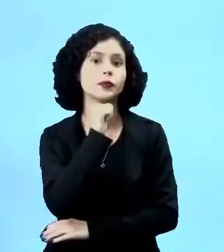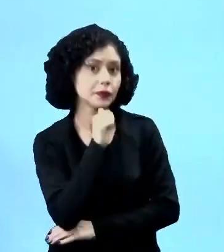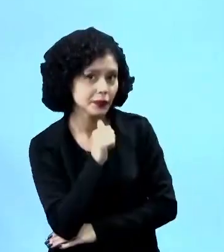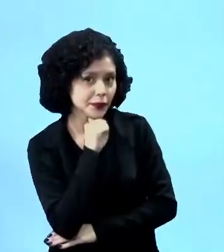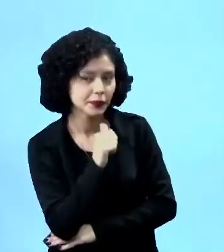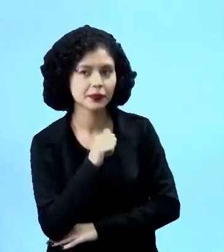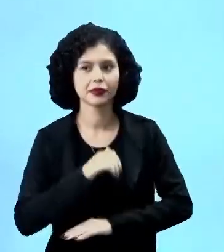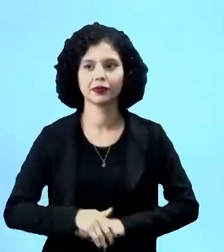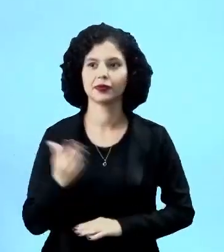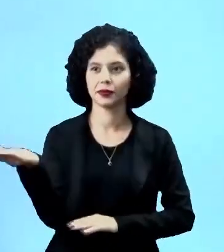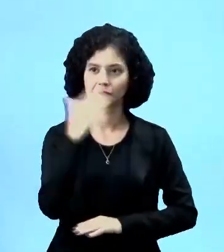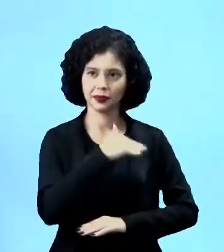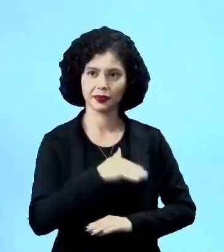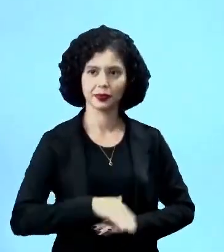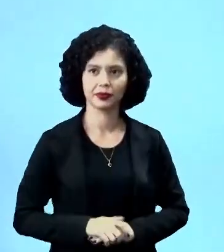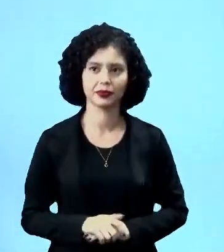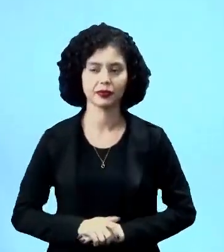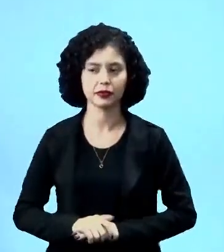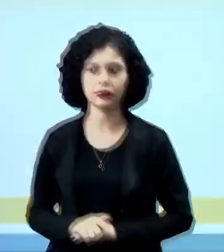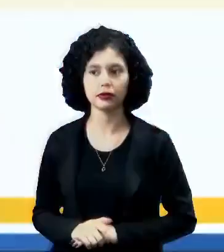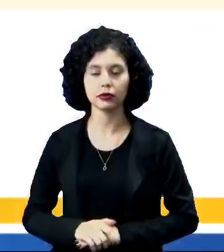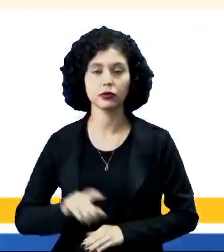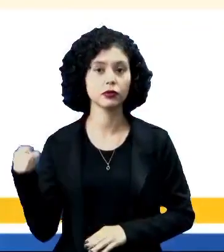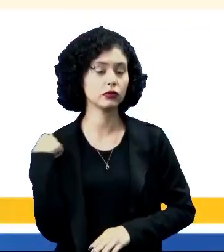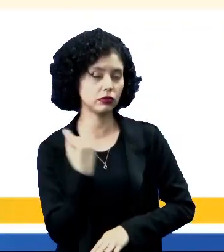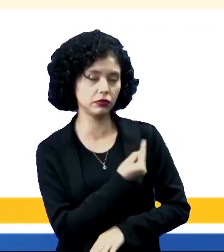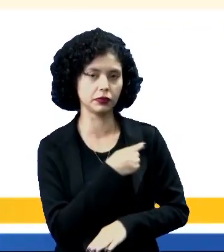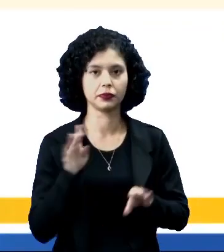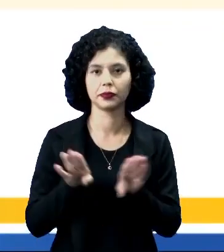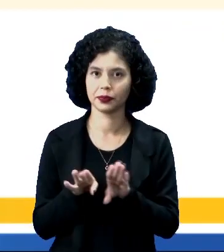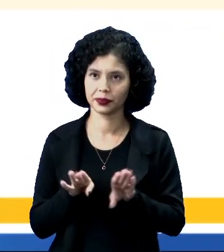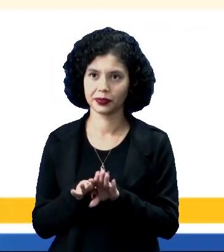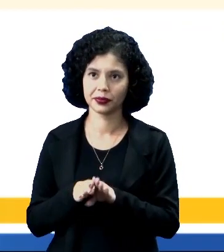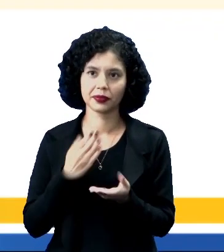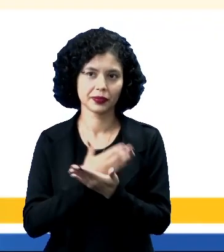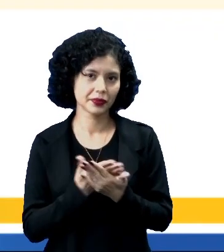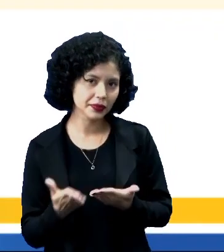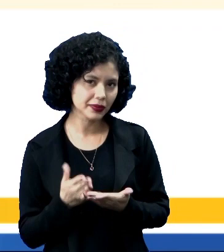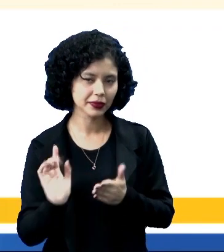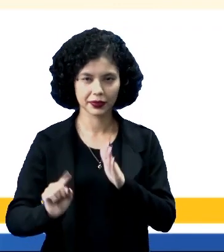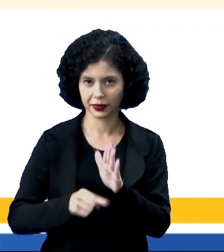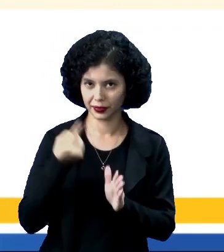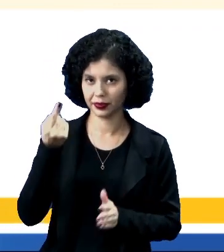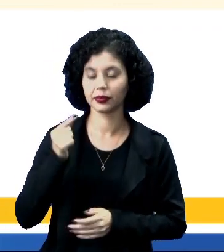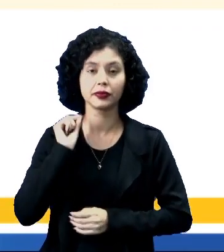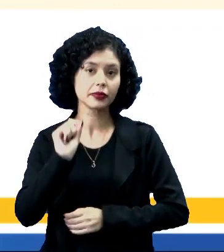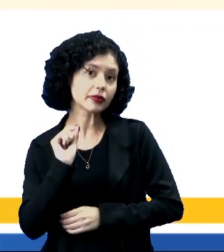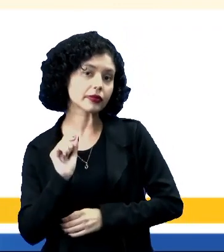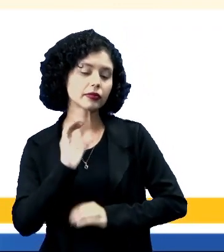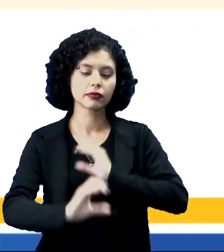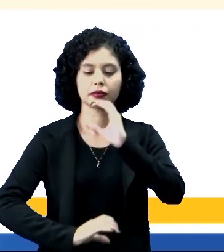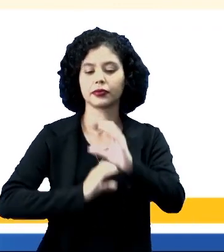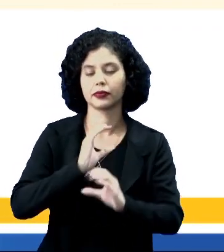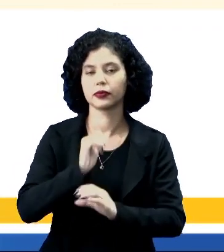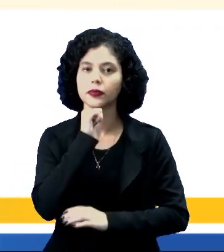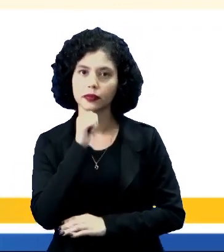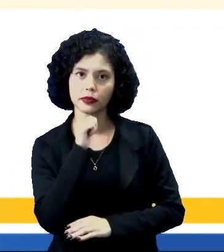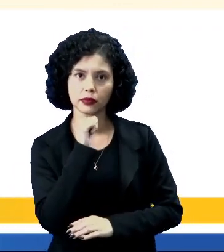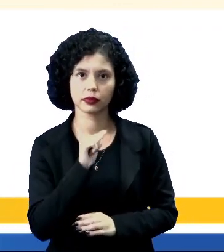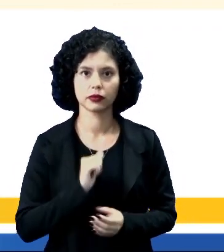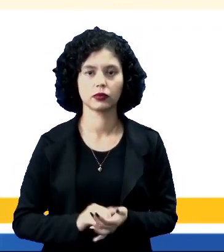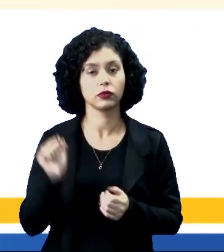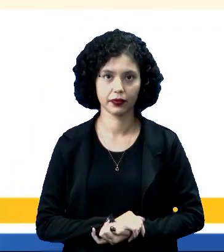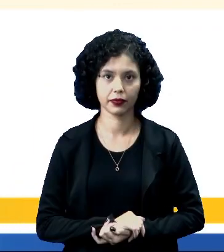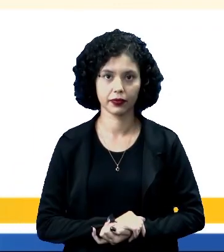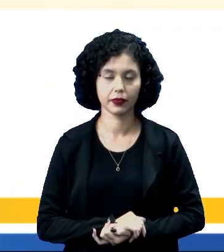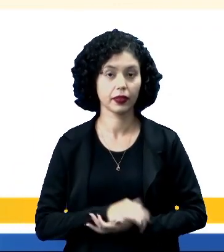menstrual vamos lá então para a gente começar a gente vai entender primeiro o que que é o ciclo menstrual de uma forma